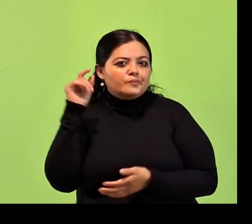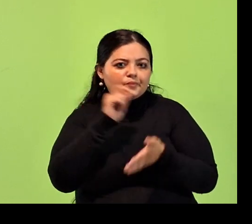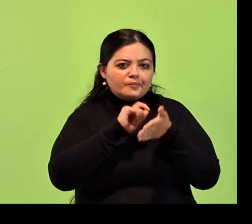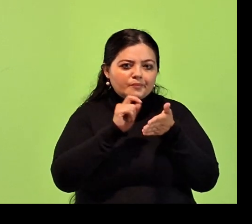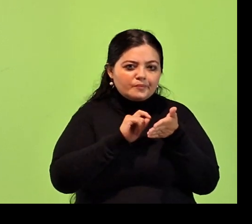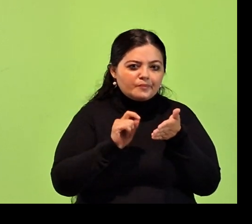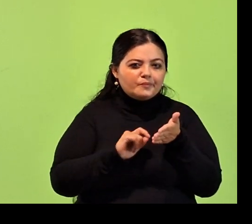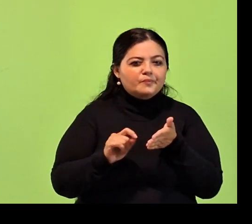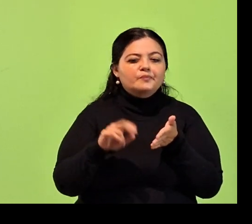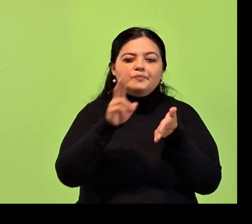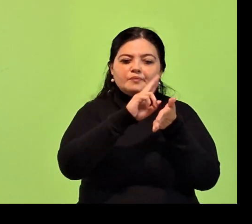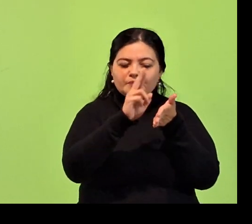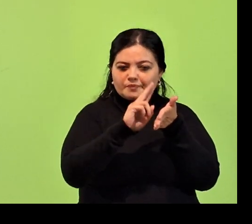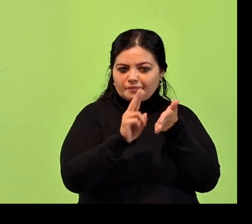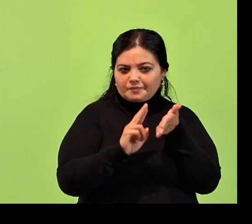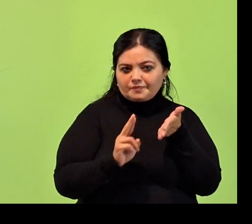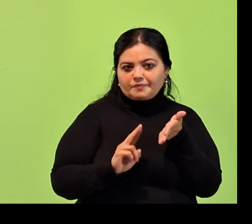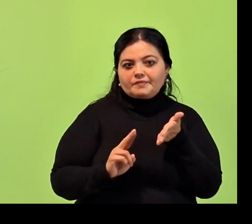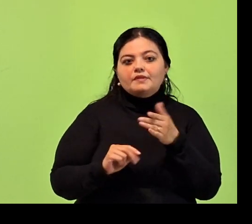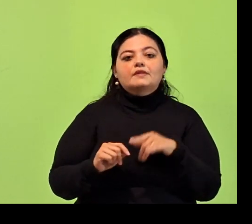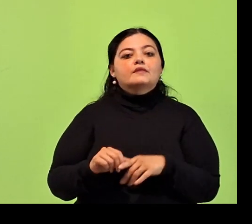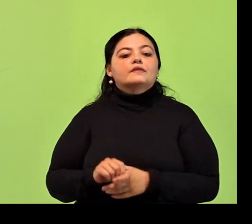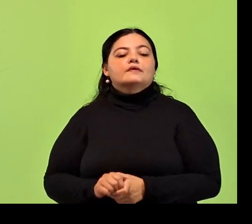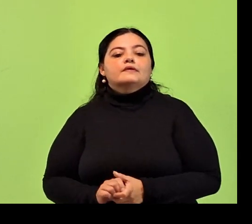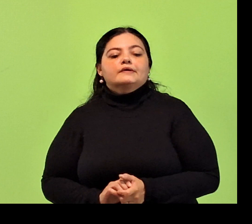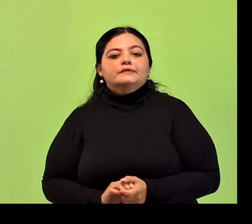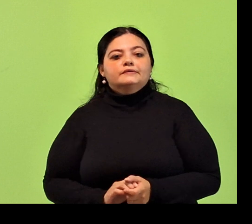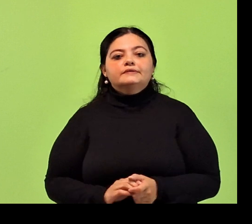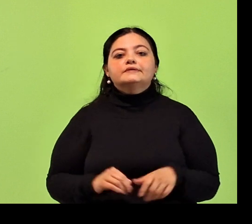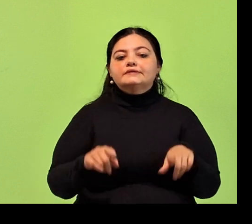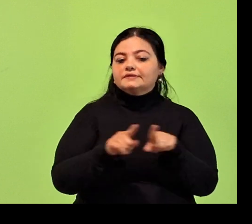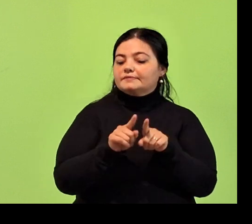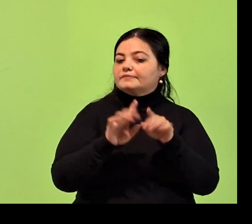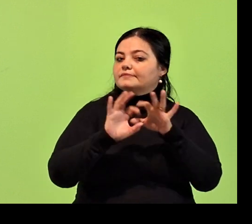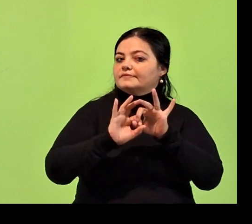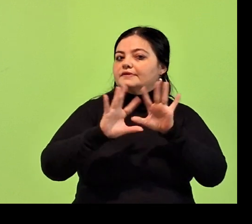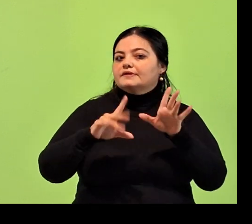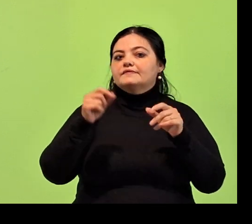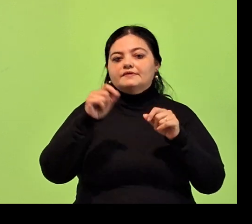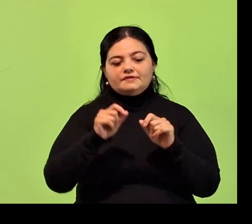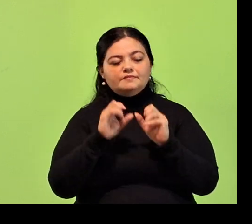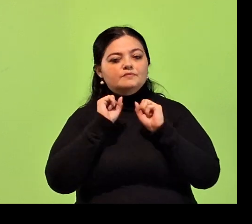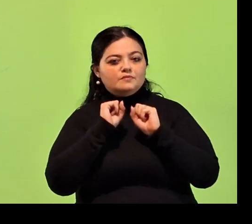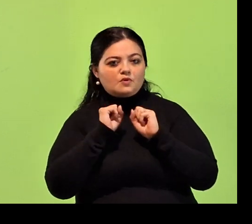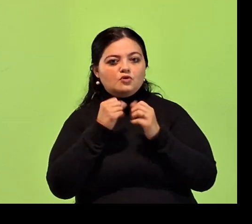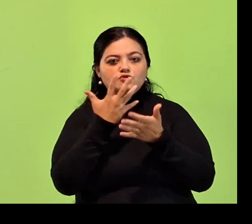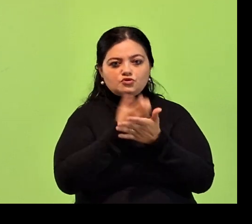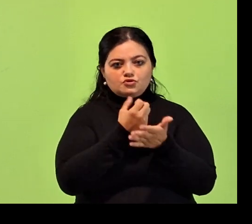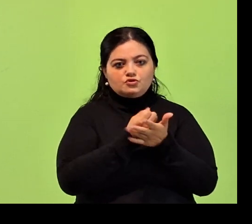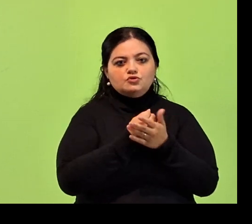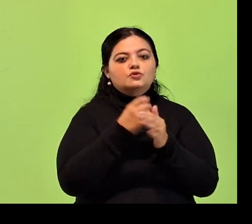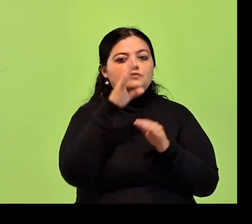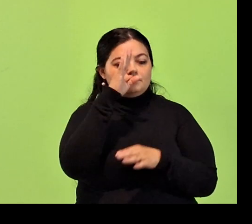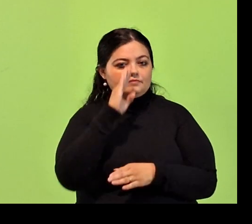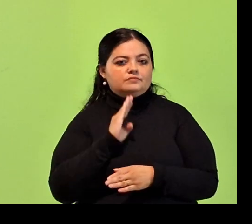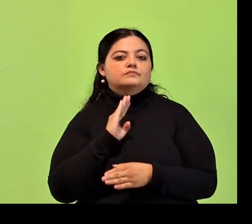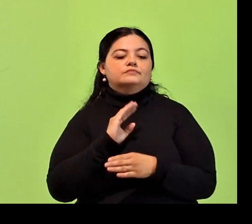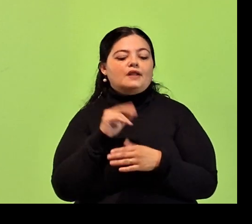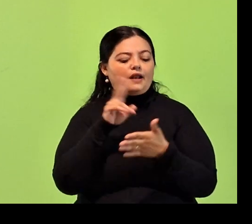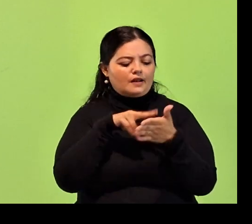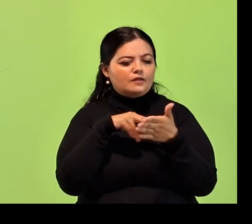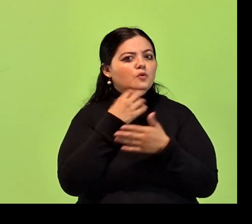o Adolfo Ramos também assina essa autoria. Está disponível também aqui para download gratuito, é uma leitura muito